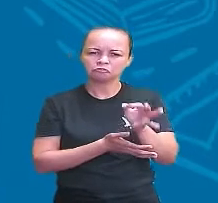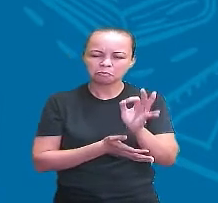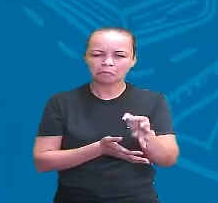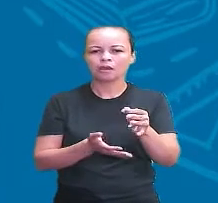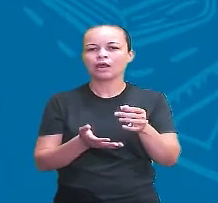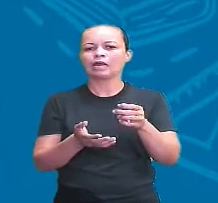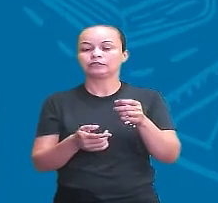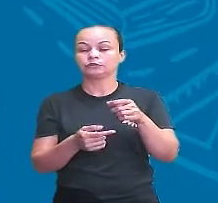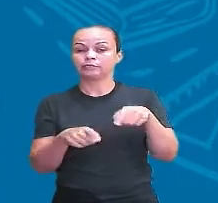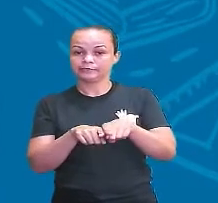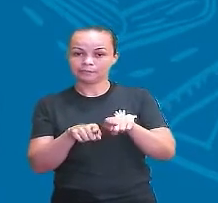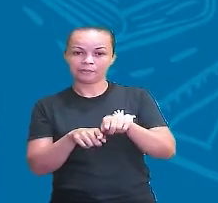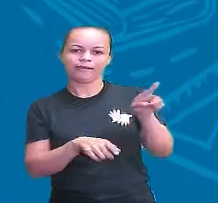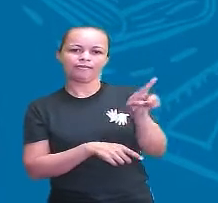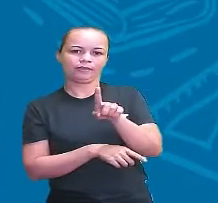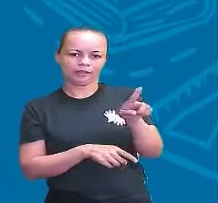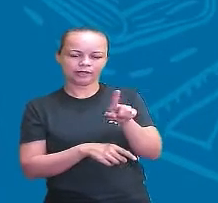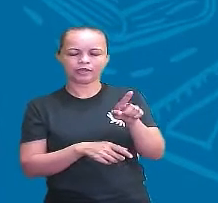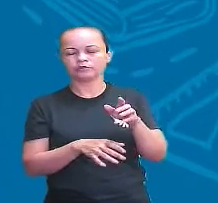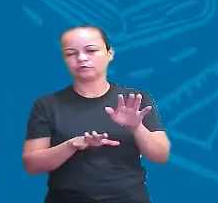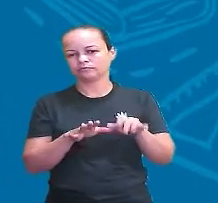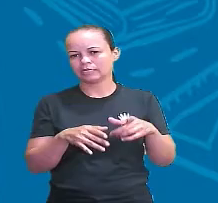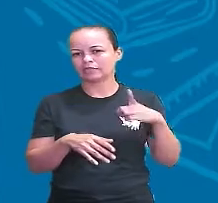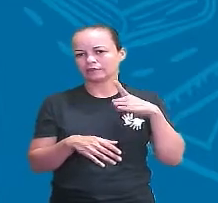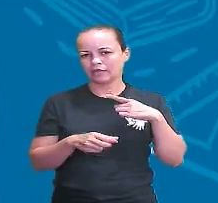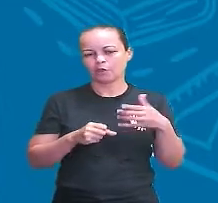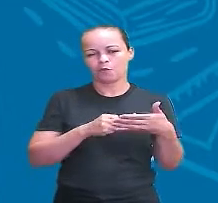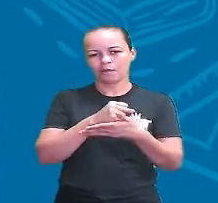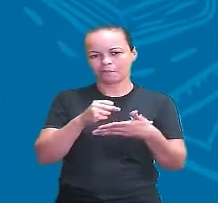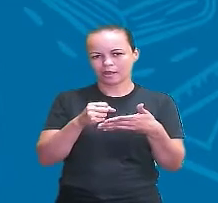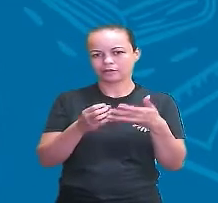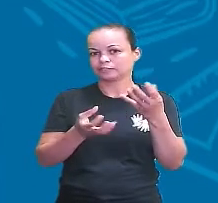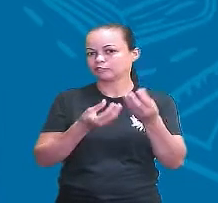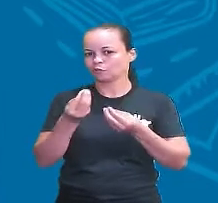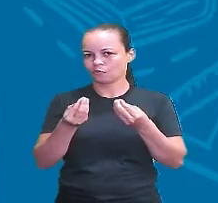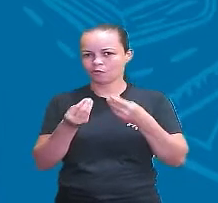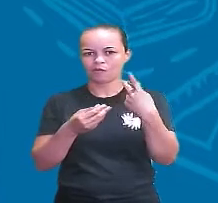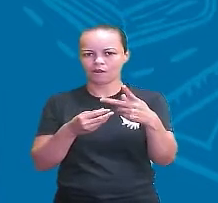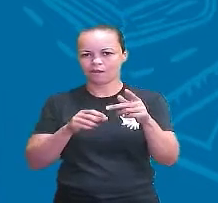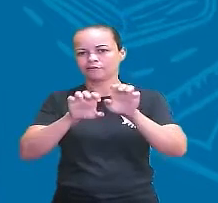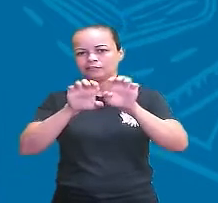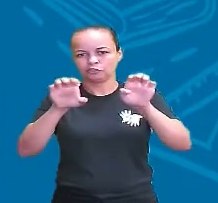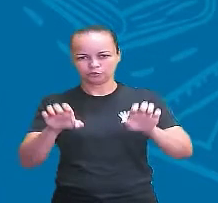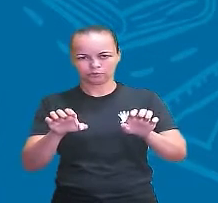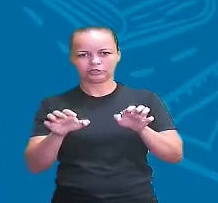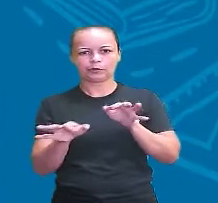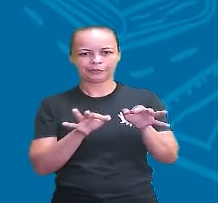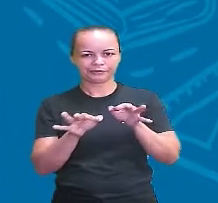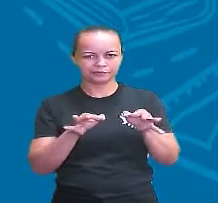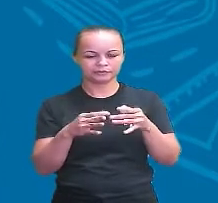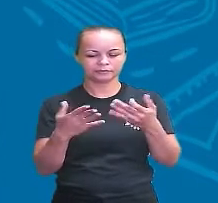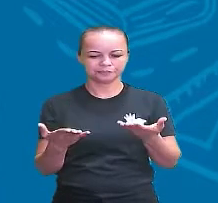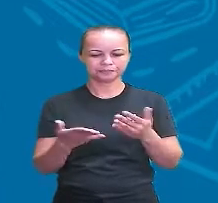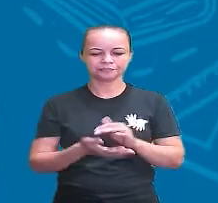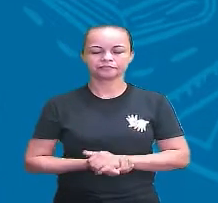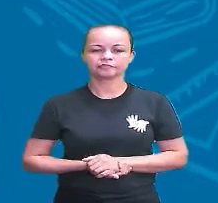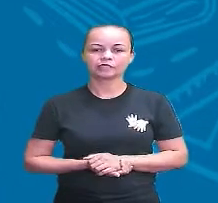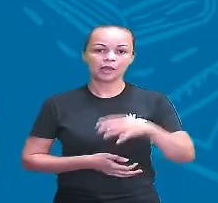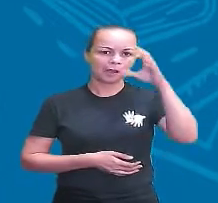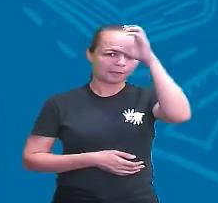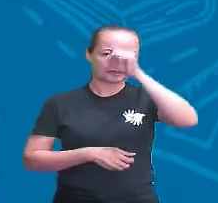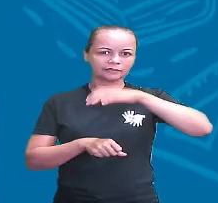também negando. Então, a gente já tem aí uma base, mais ou menos, como é que fica essa estrutura. Vamos saber mais um pouco?